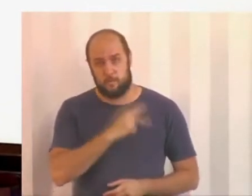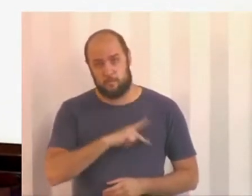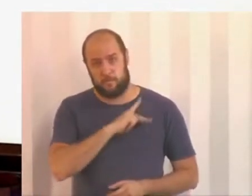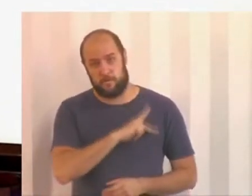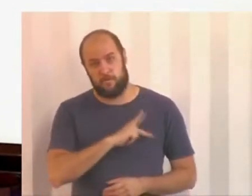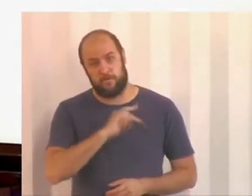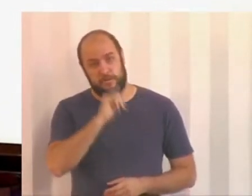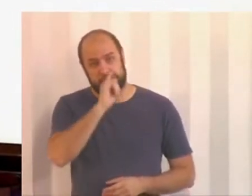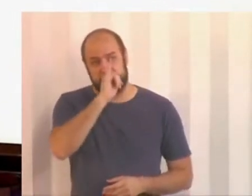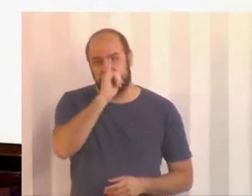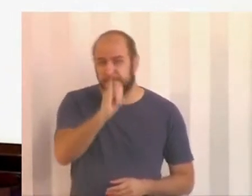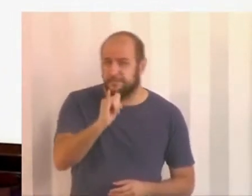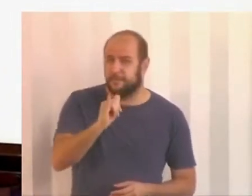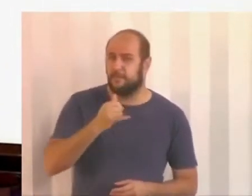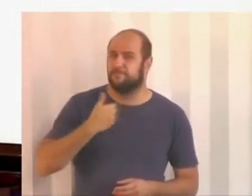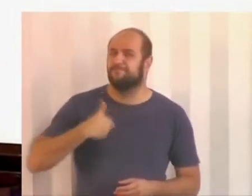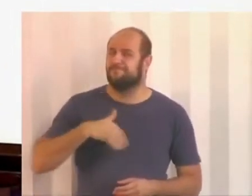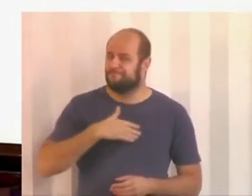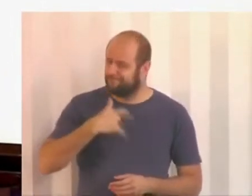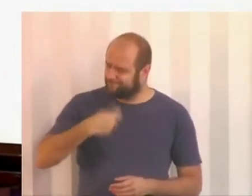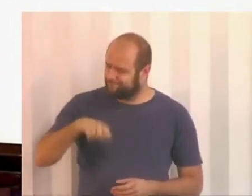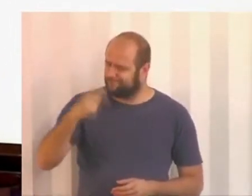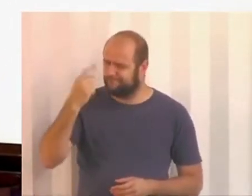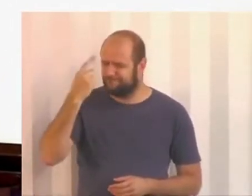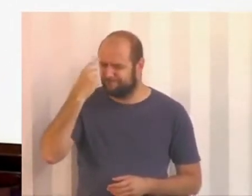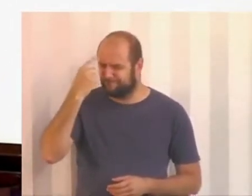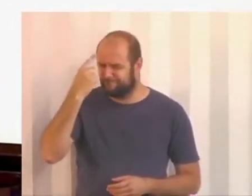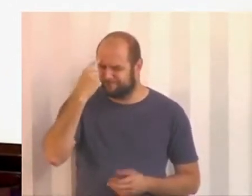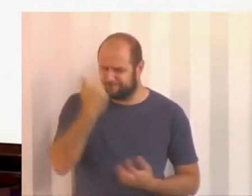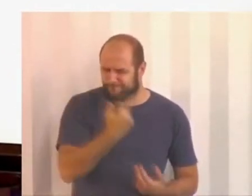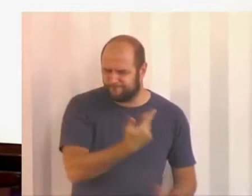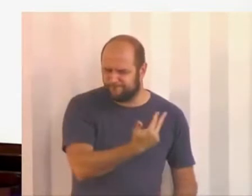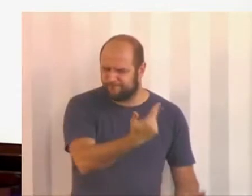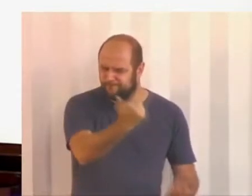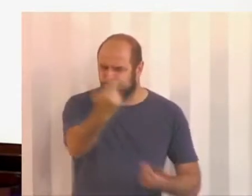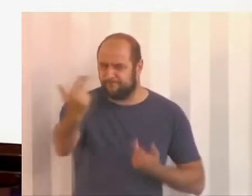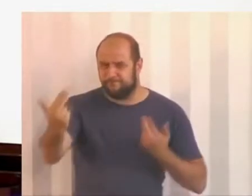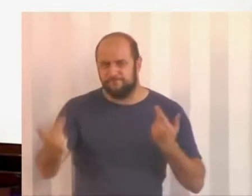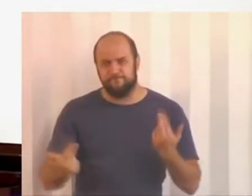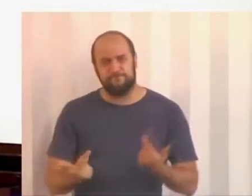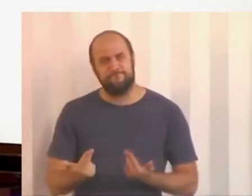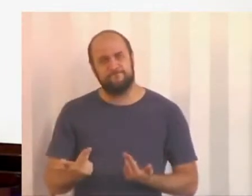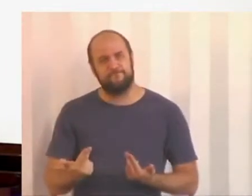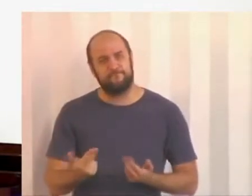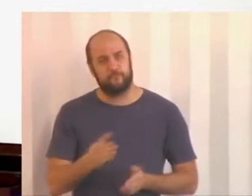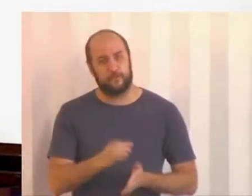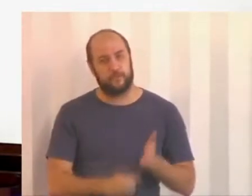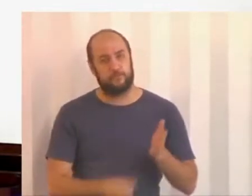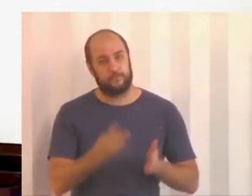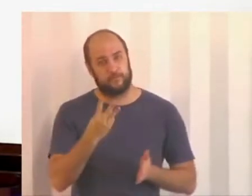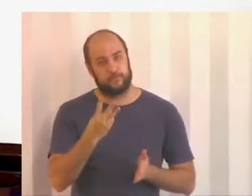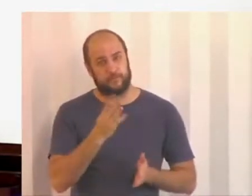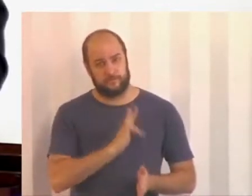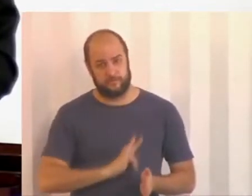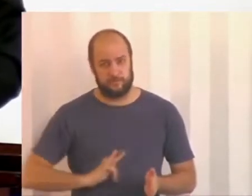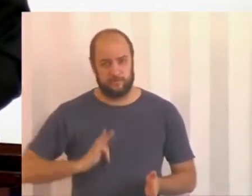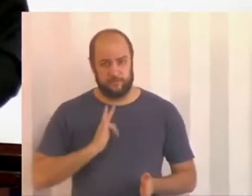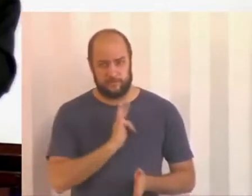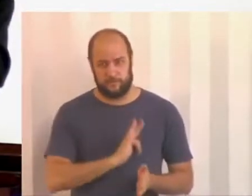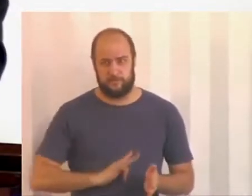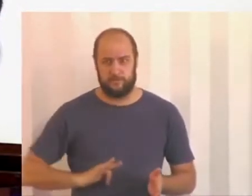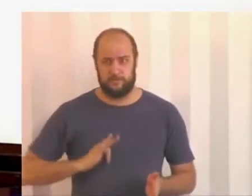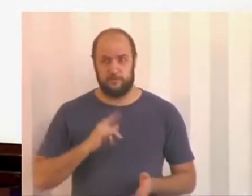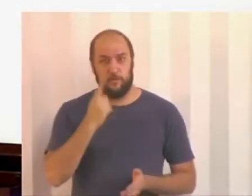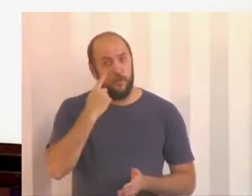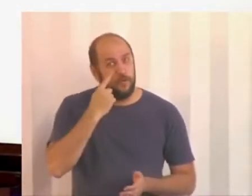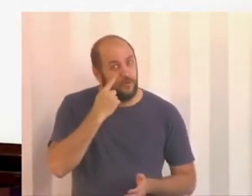nós precisamos pensar a mesma coisa. O capítulo 3 de Filipenses, olha o que ele